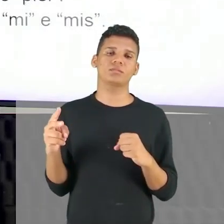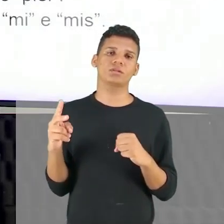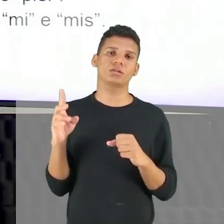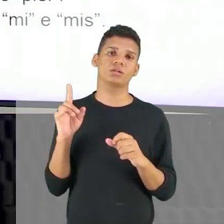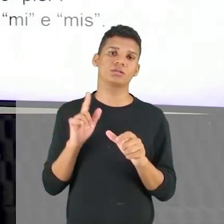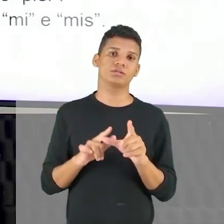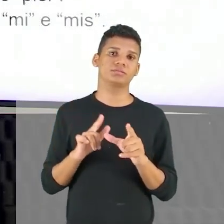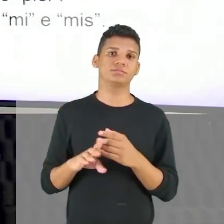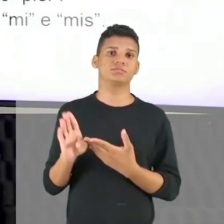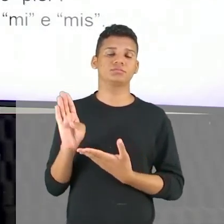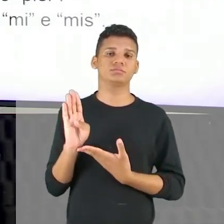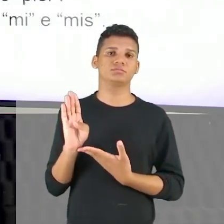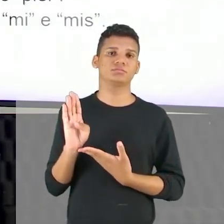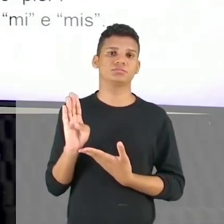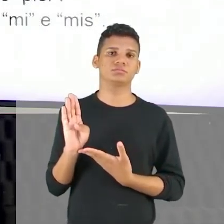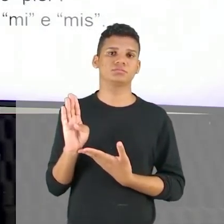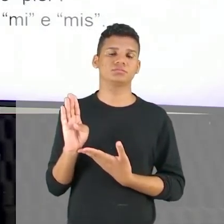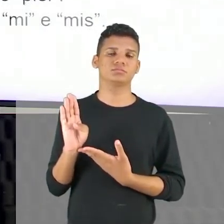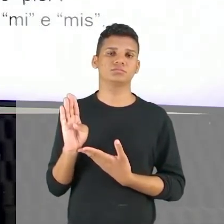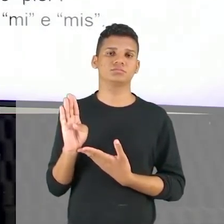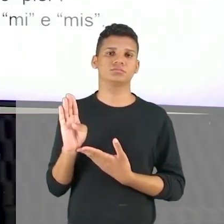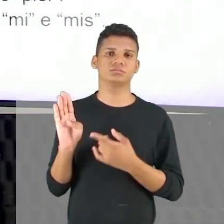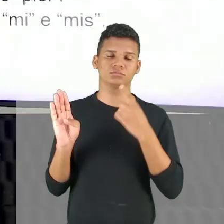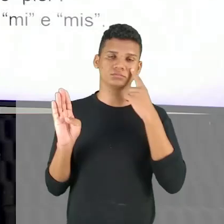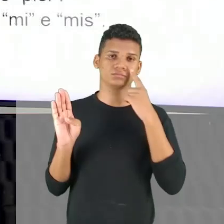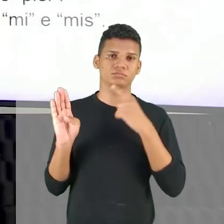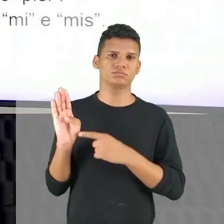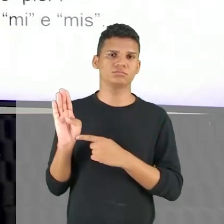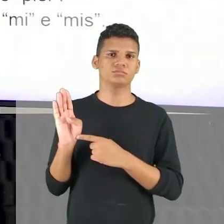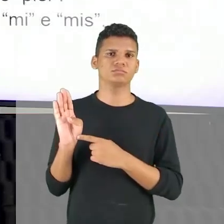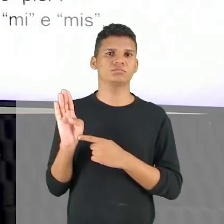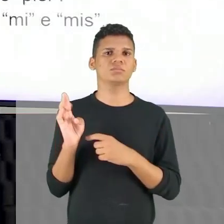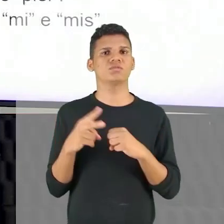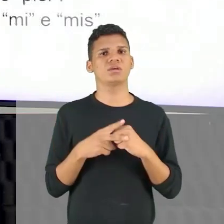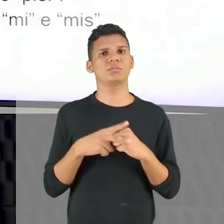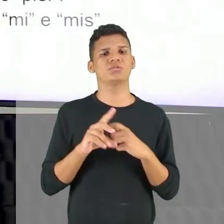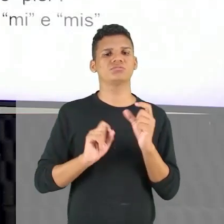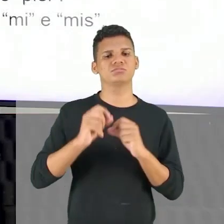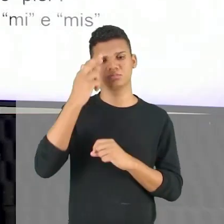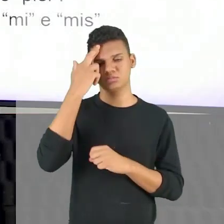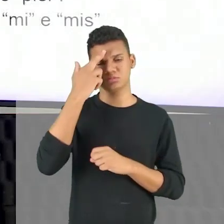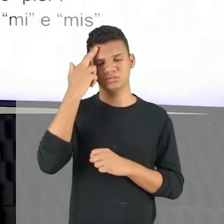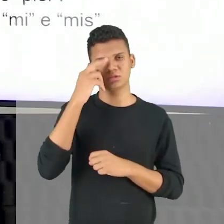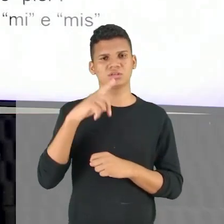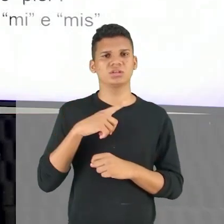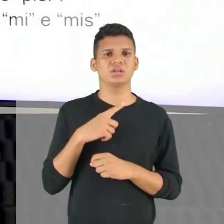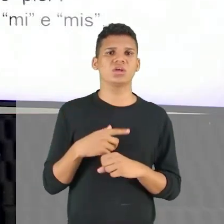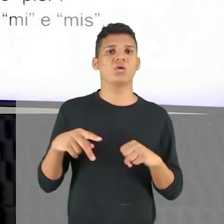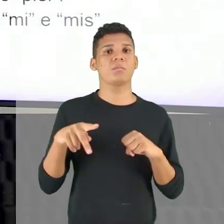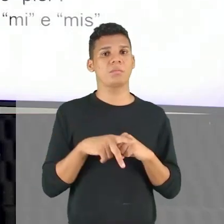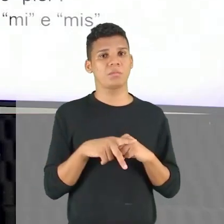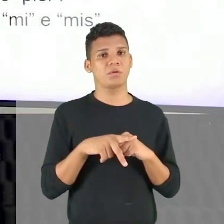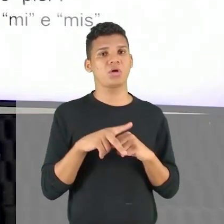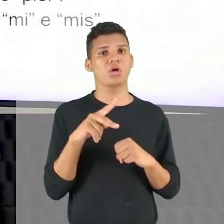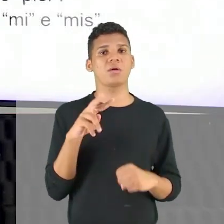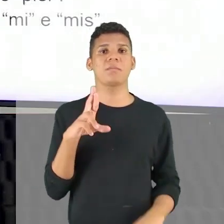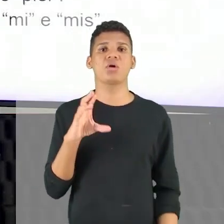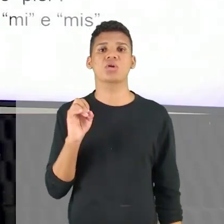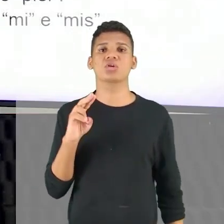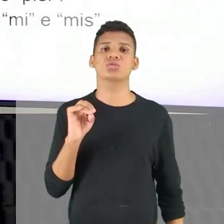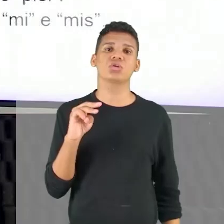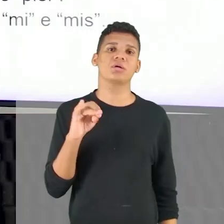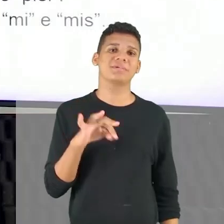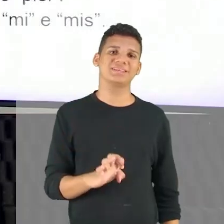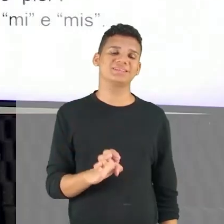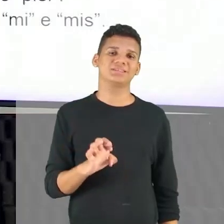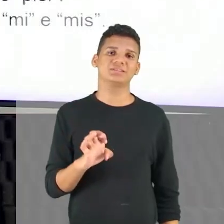nego e me aceito. Com verbos reflexivos. O que é um verbo reflexivo? É aquele verbo que requer um pronome, né, antes dele. Te